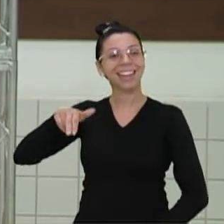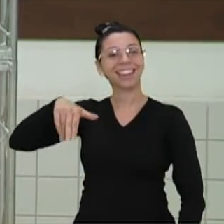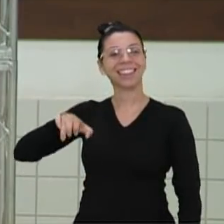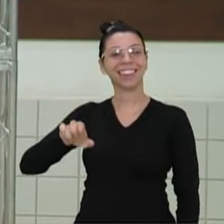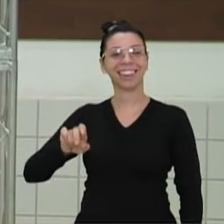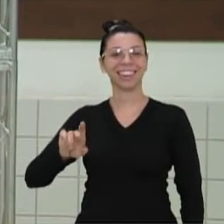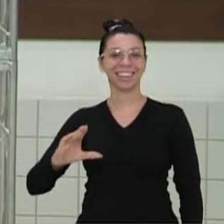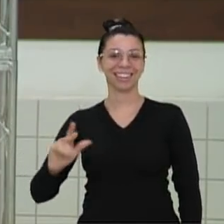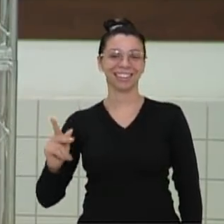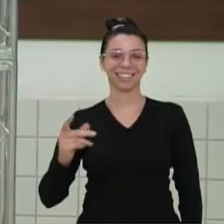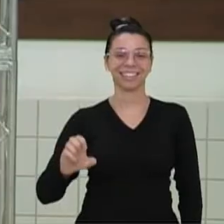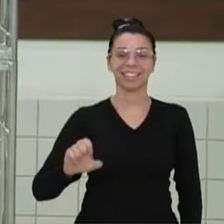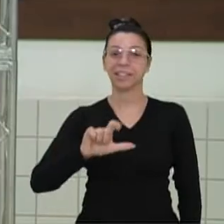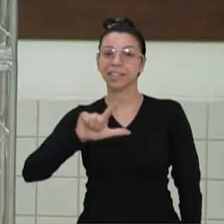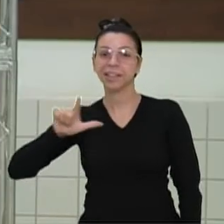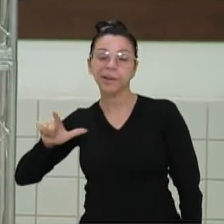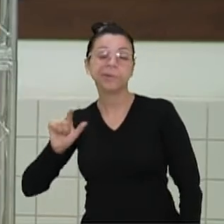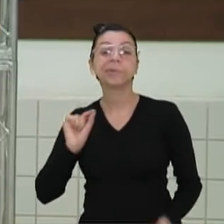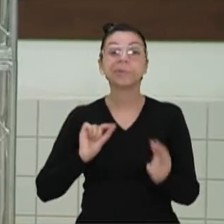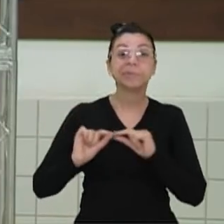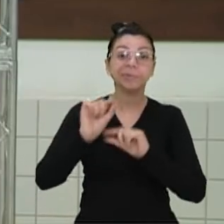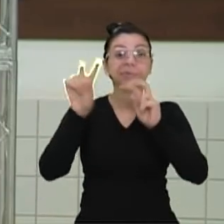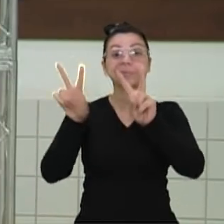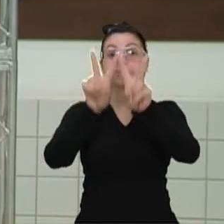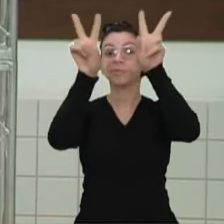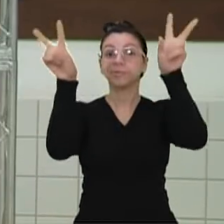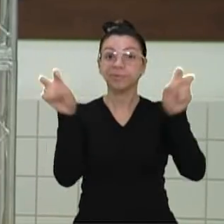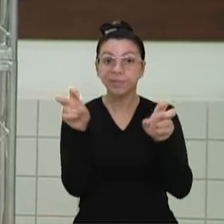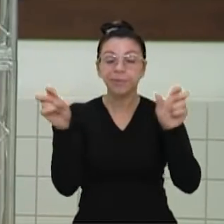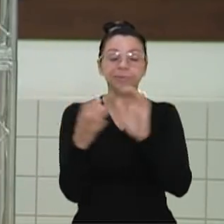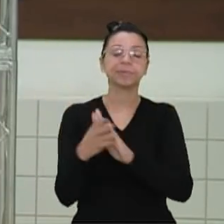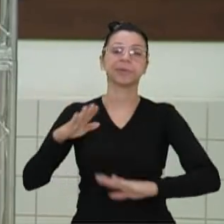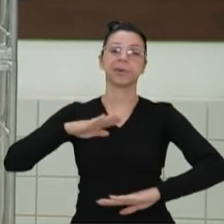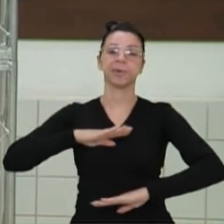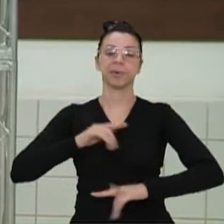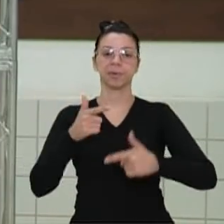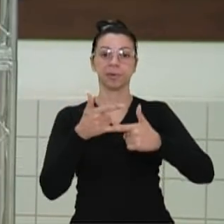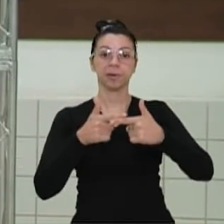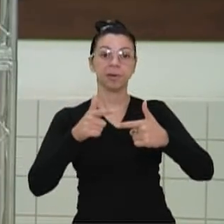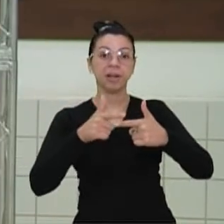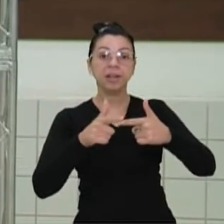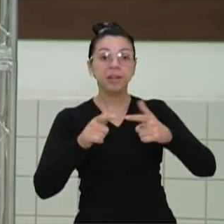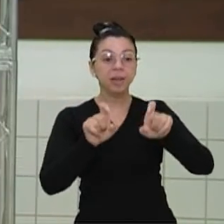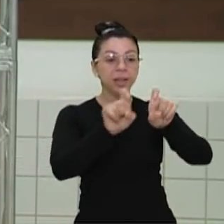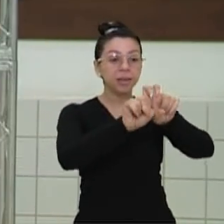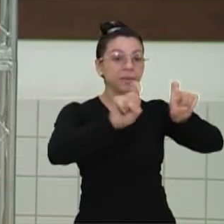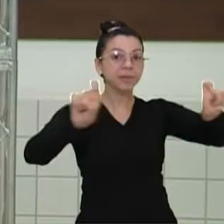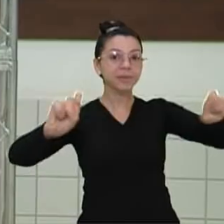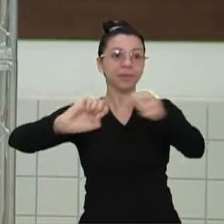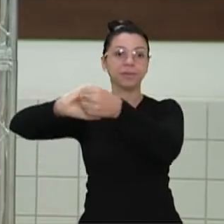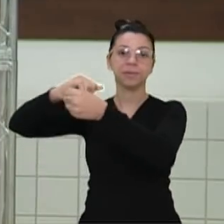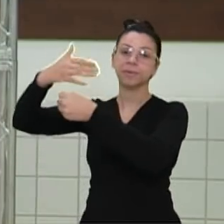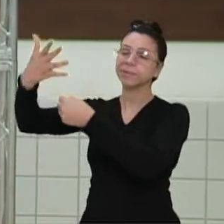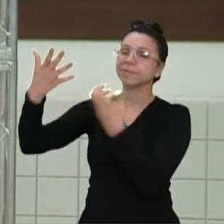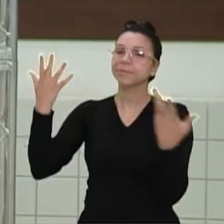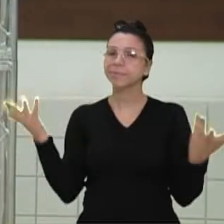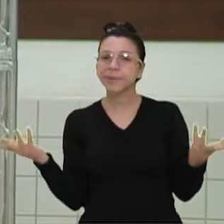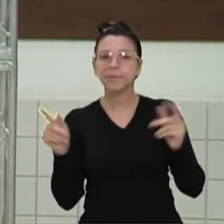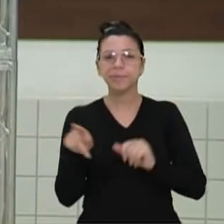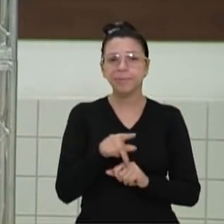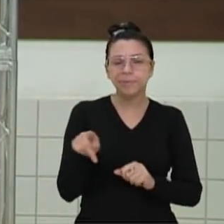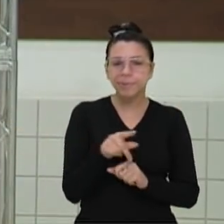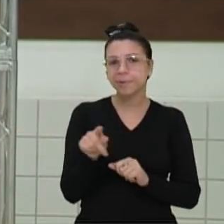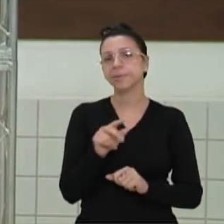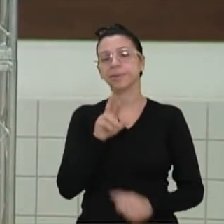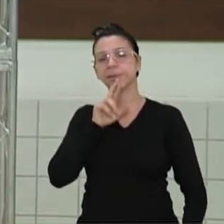falar de situações, problemas envolvendo equações exponenciais. Você fala assim, poxa professor,